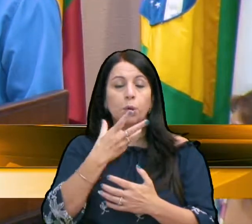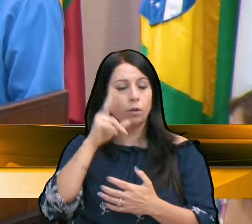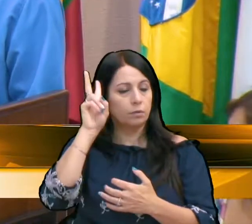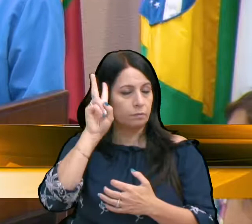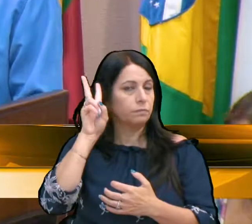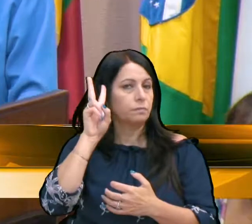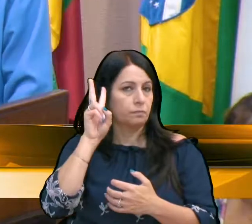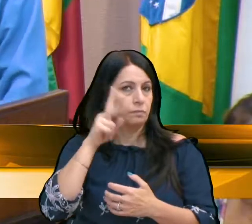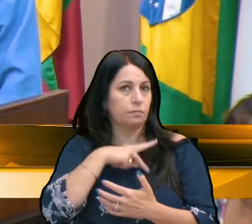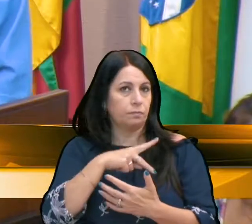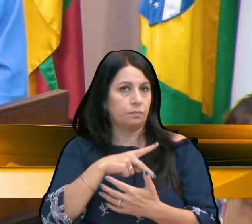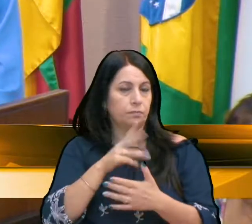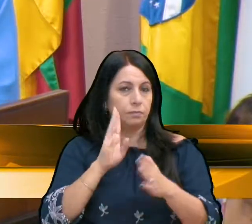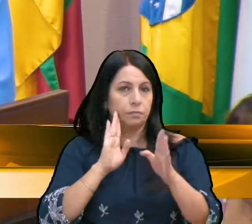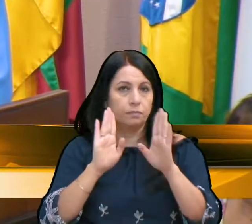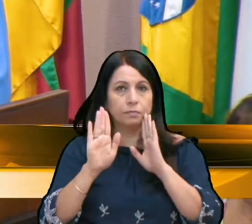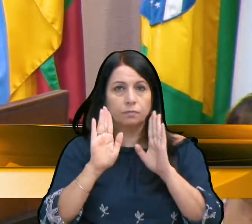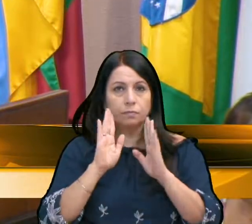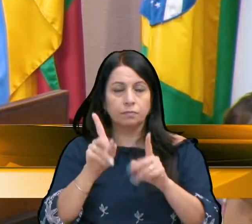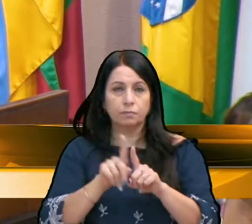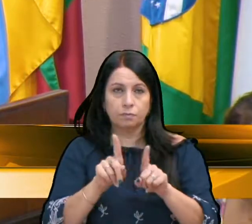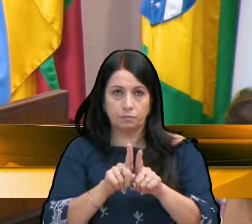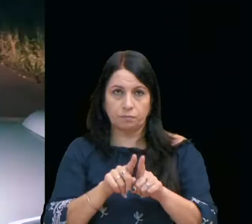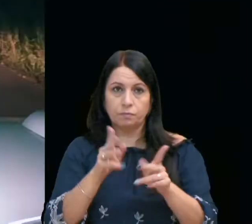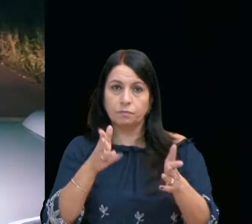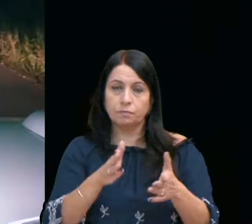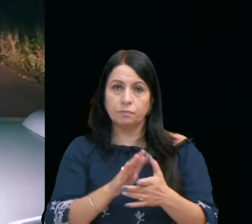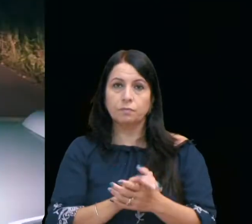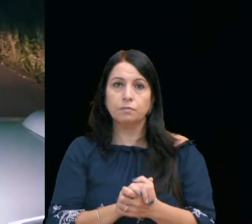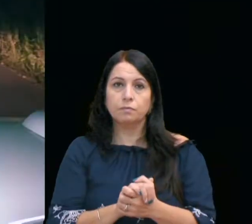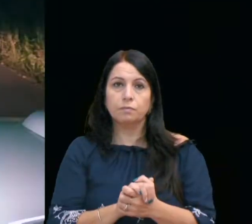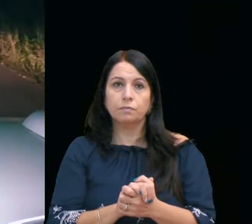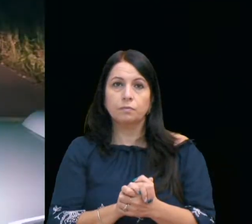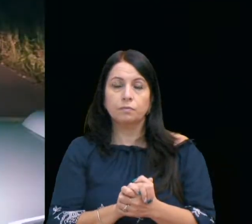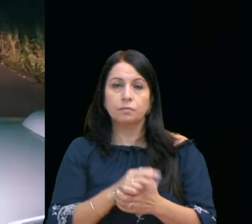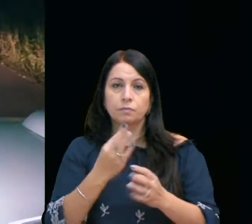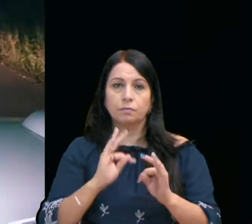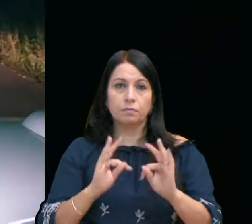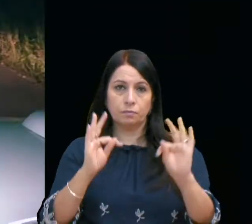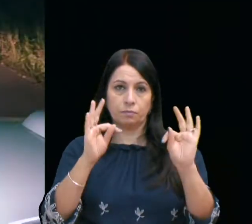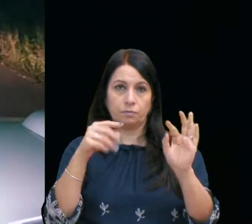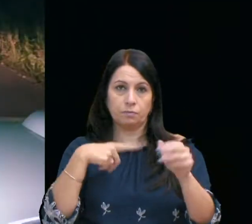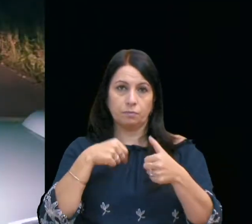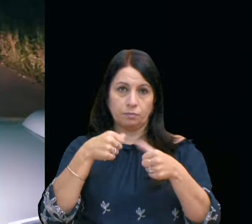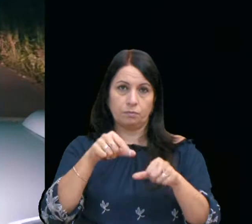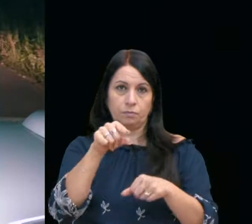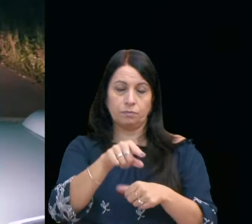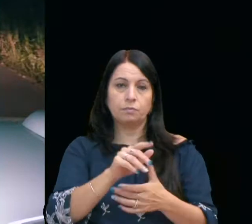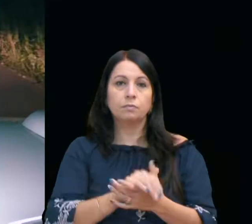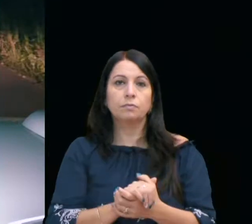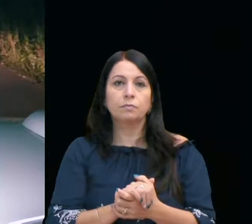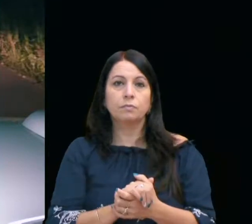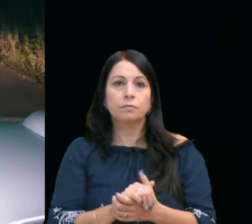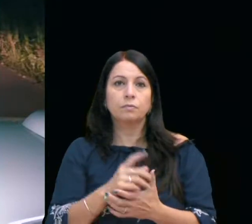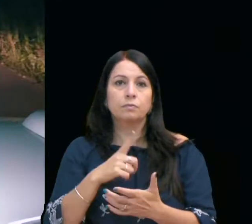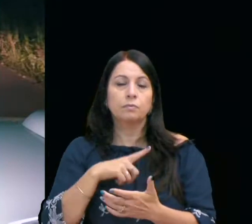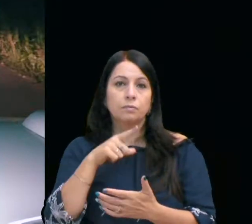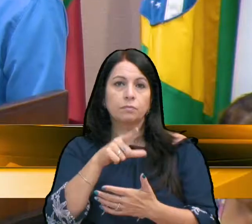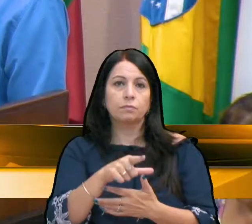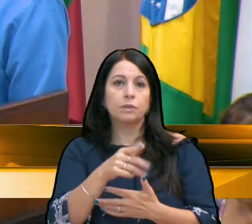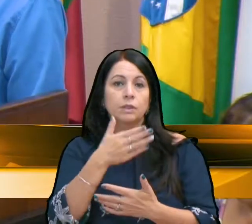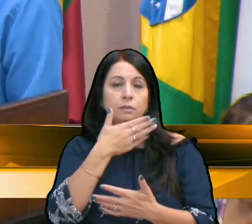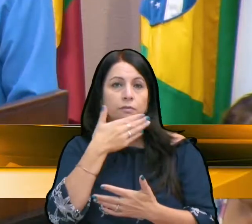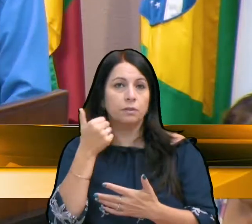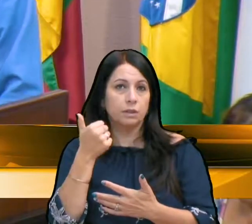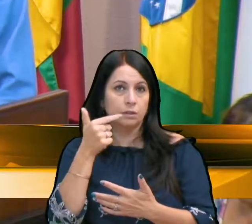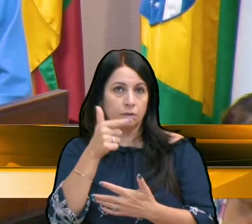senhor presidente, e no Facebook também, hoje as tecnologias estão aí, e temos também essa vantagem,